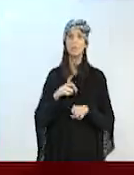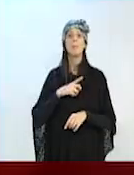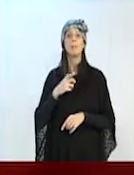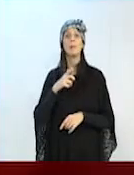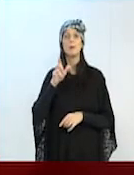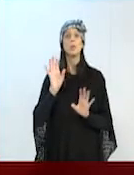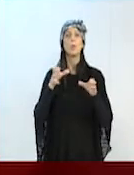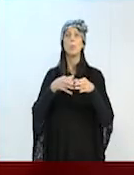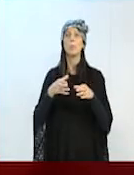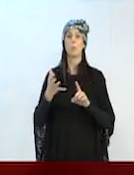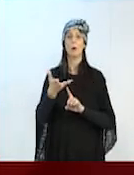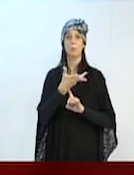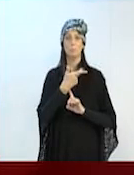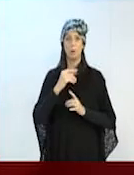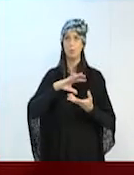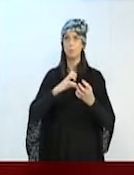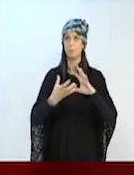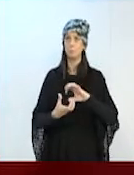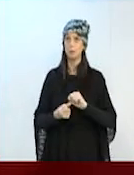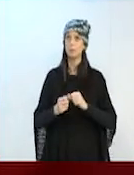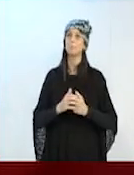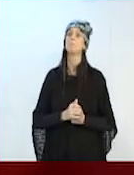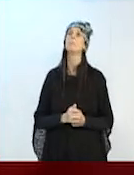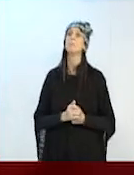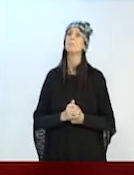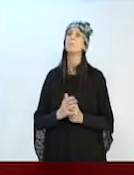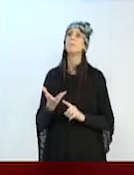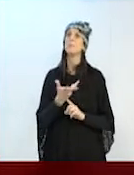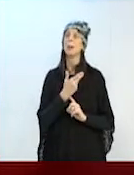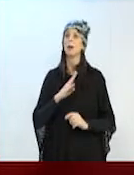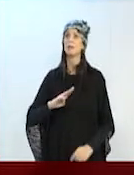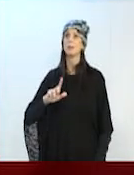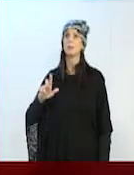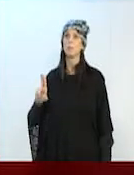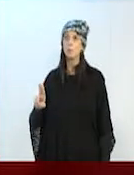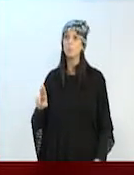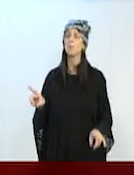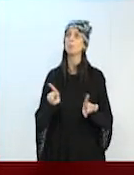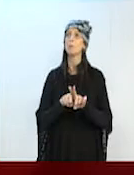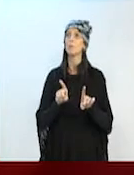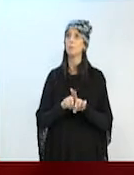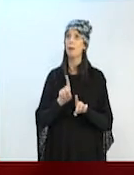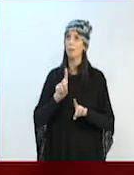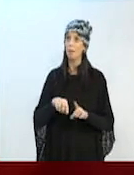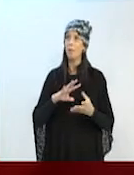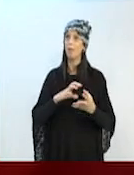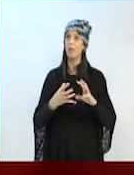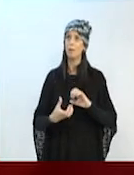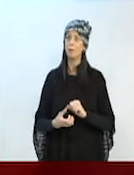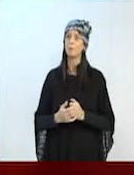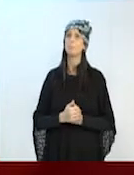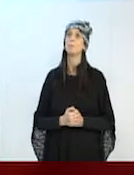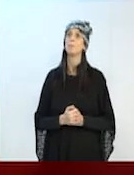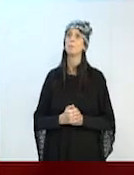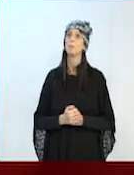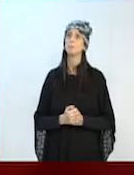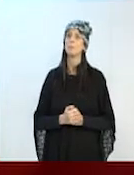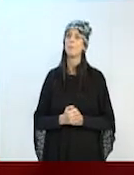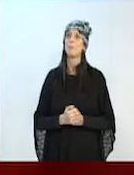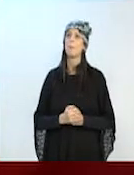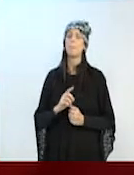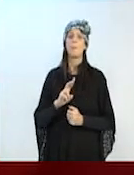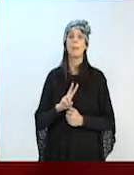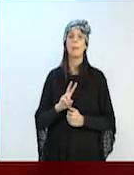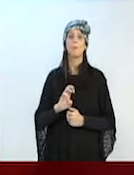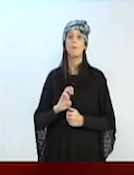artesanal, Arte Blue, que é um empreendimento de produção artesanal também, Velha Fazendo Arte, que é um empreendimento